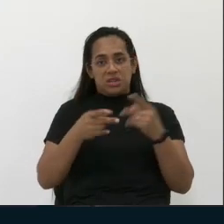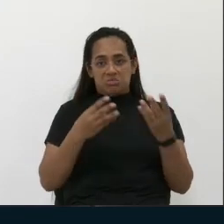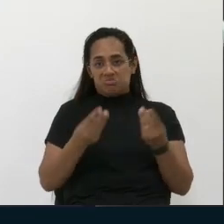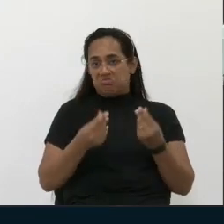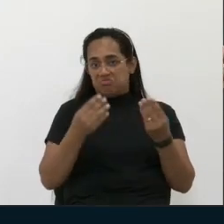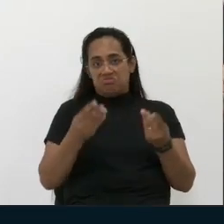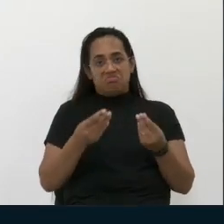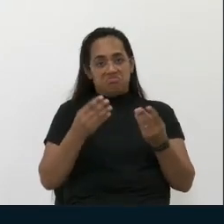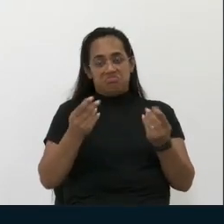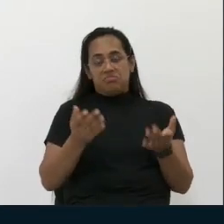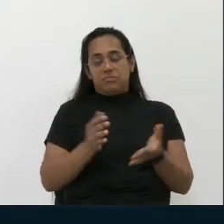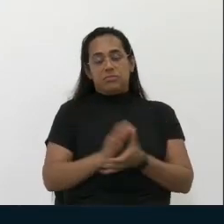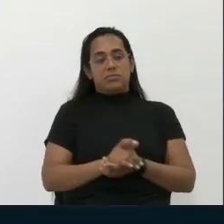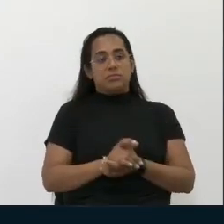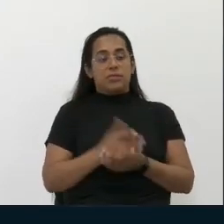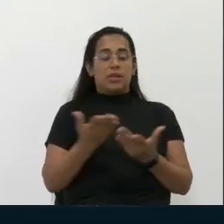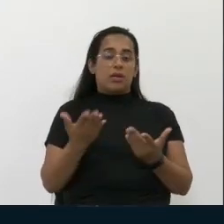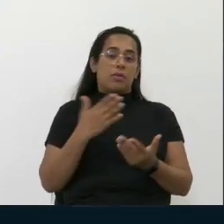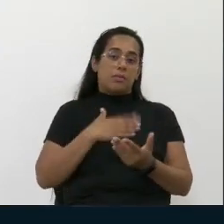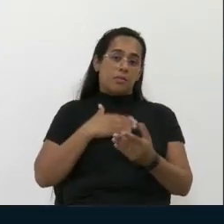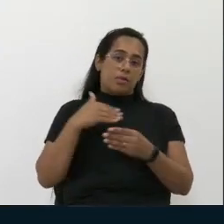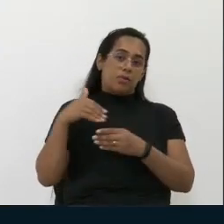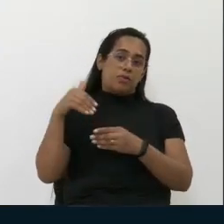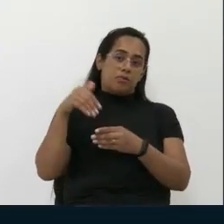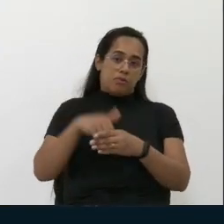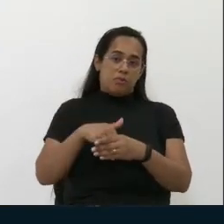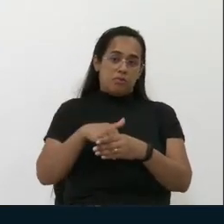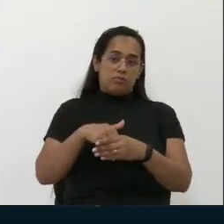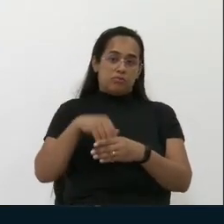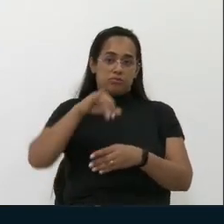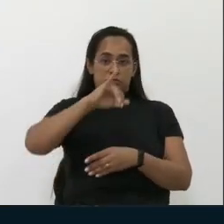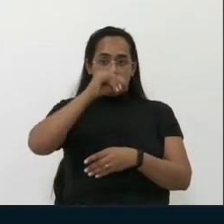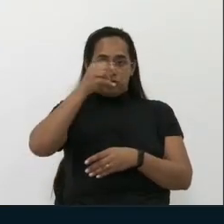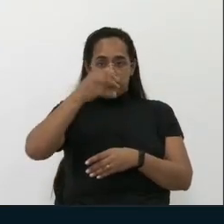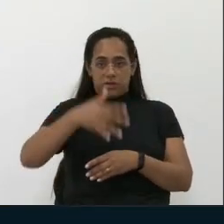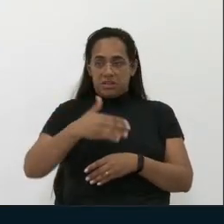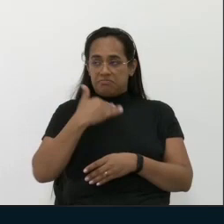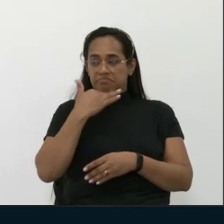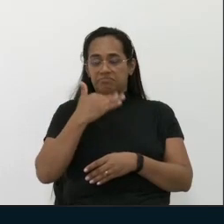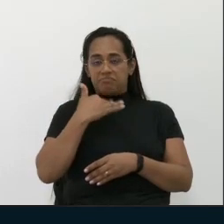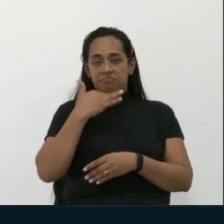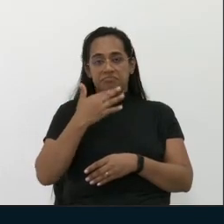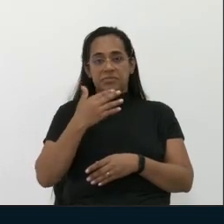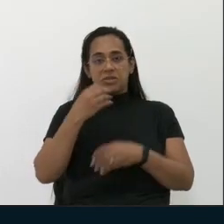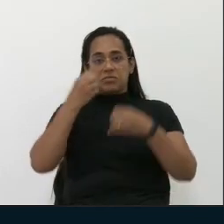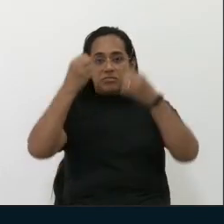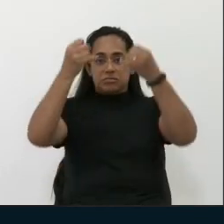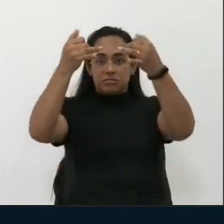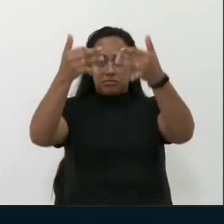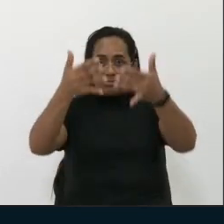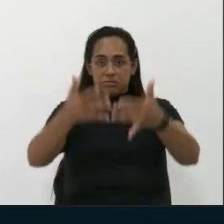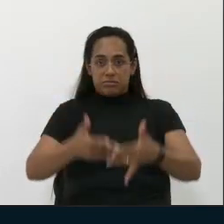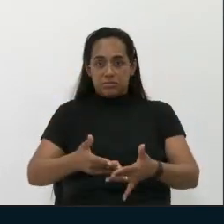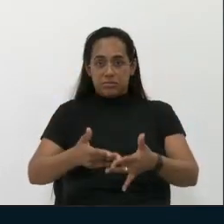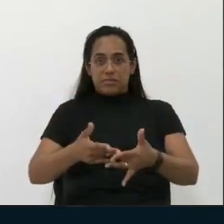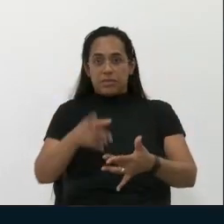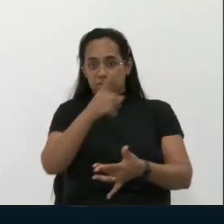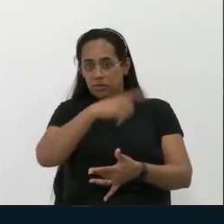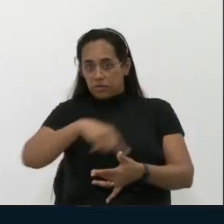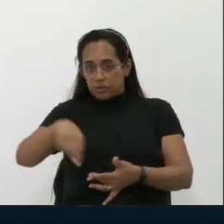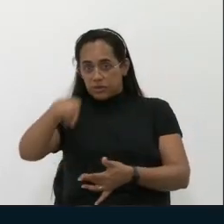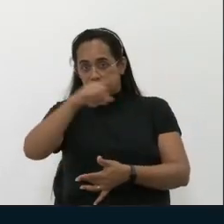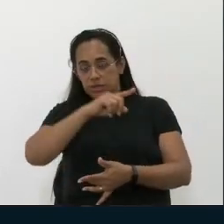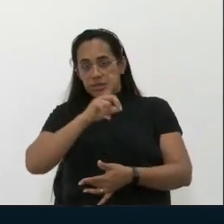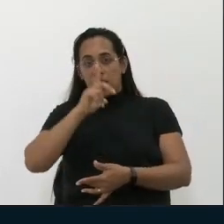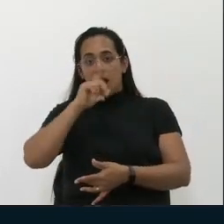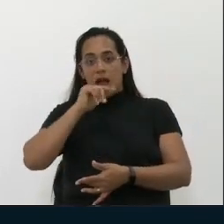como eu não conseguia justificar meu voto, estou dizendo para vocês, populações de Guarulhos, a água na casa de vocês vai chegar com